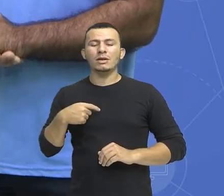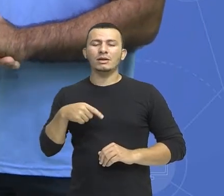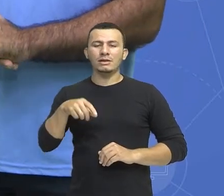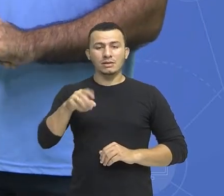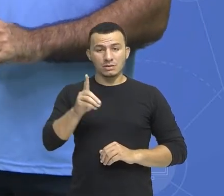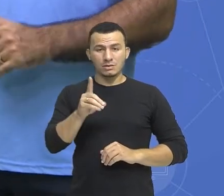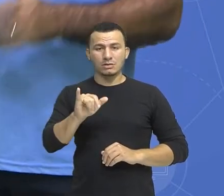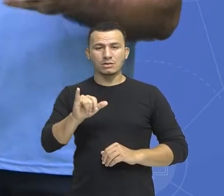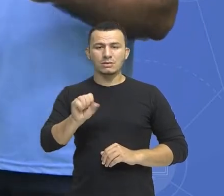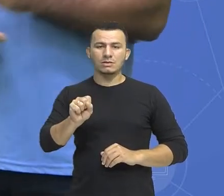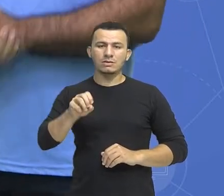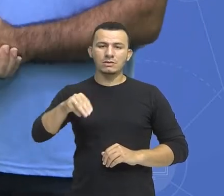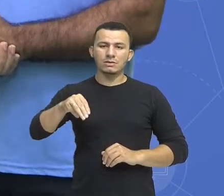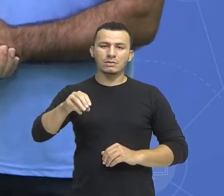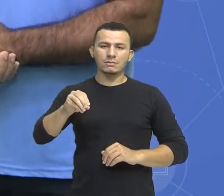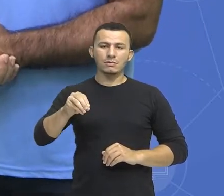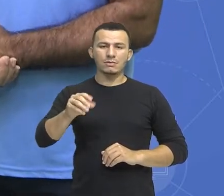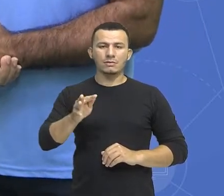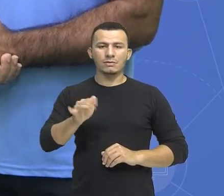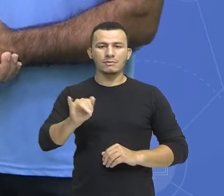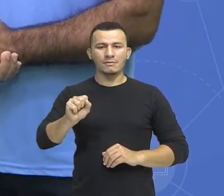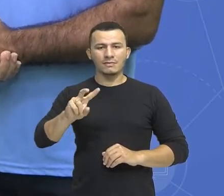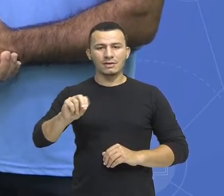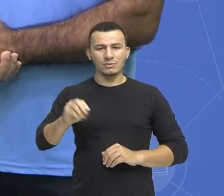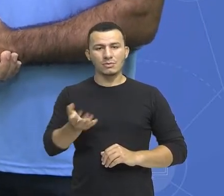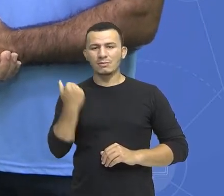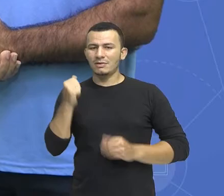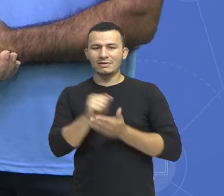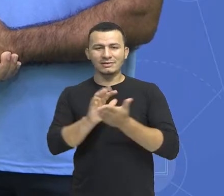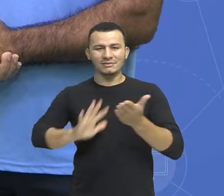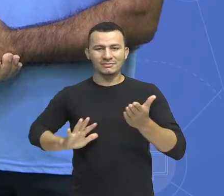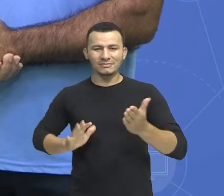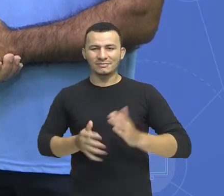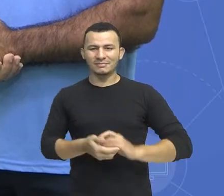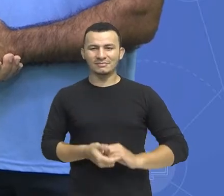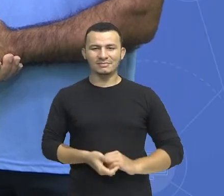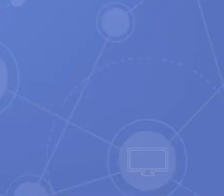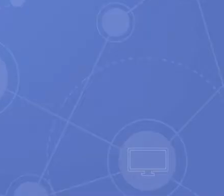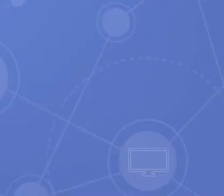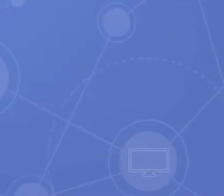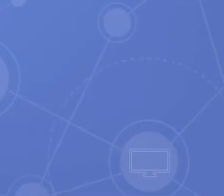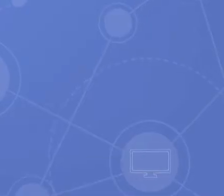dismorfismo, ok? E vamos agora para a nossa DLI.